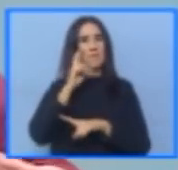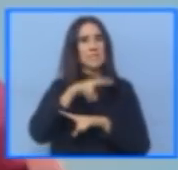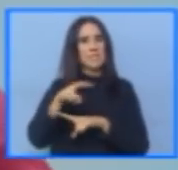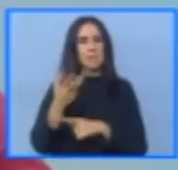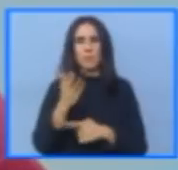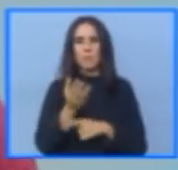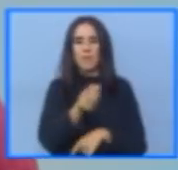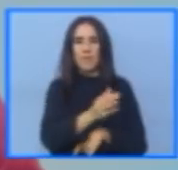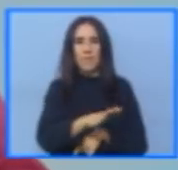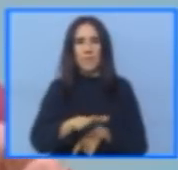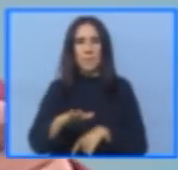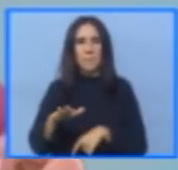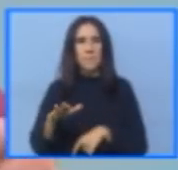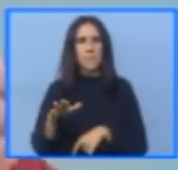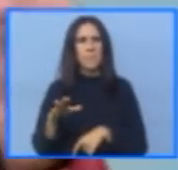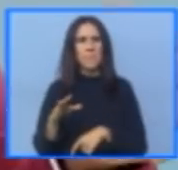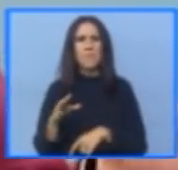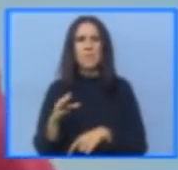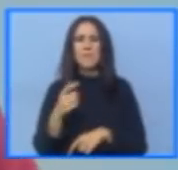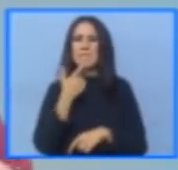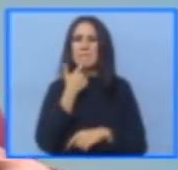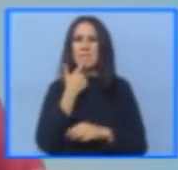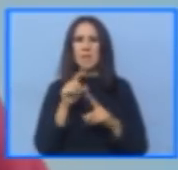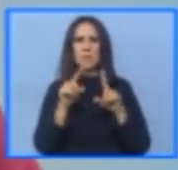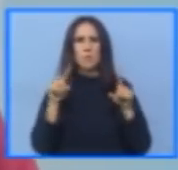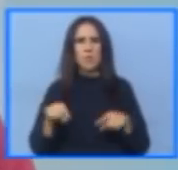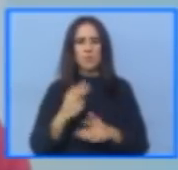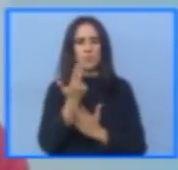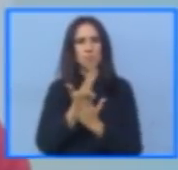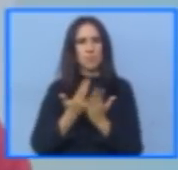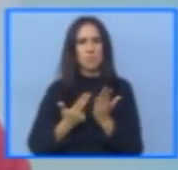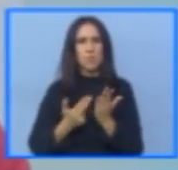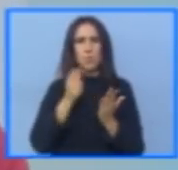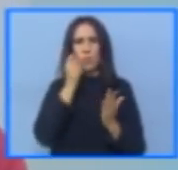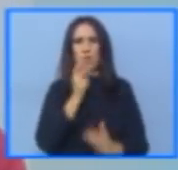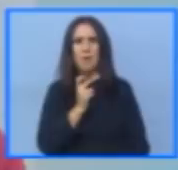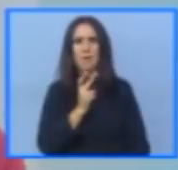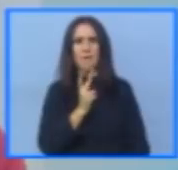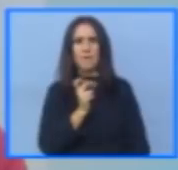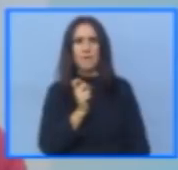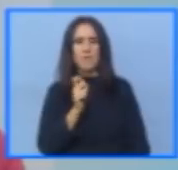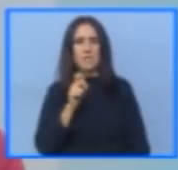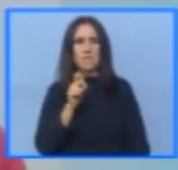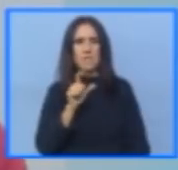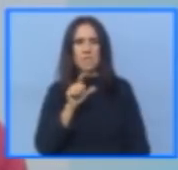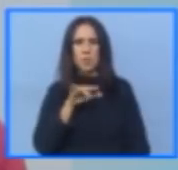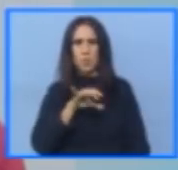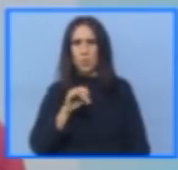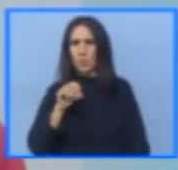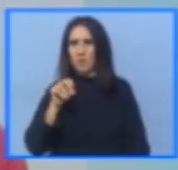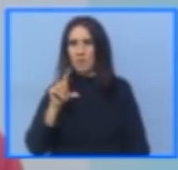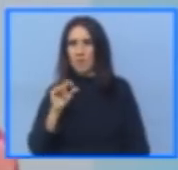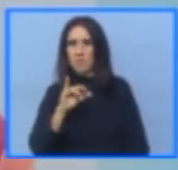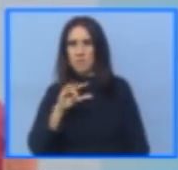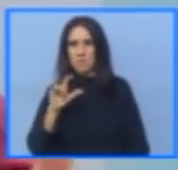encontrei crianças e levavam um azulejo com uma pintura do Avelino Leite do Natal. E há